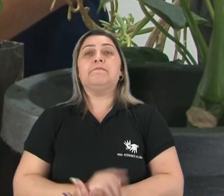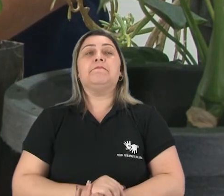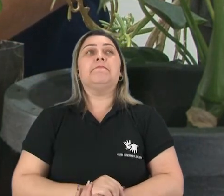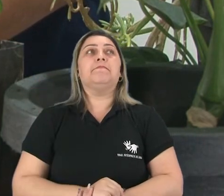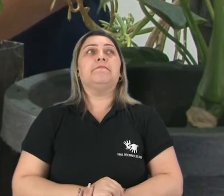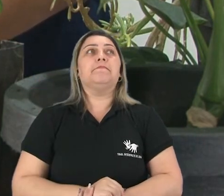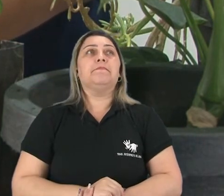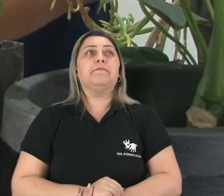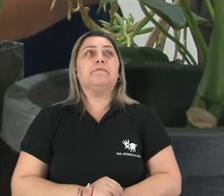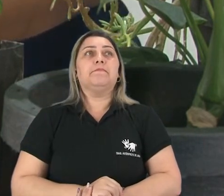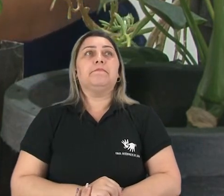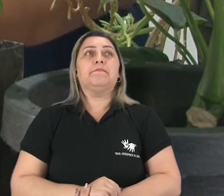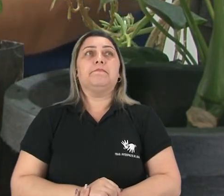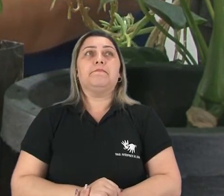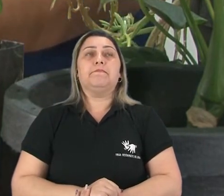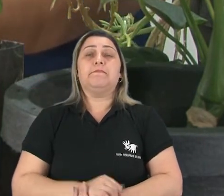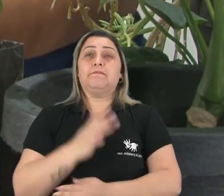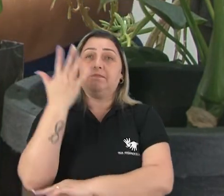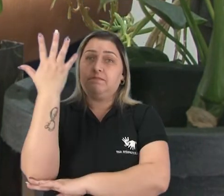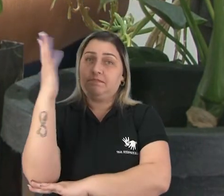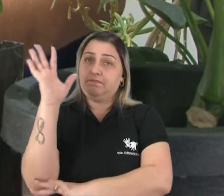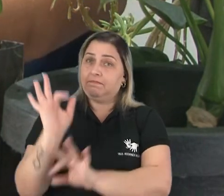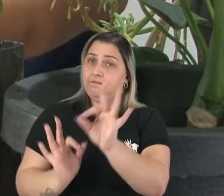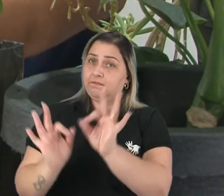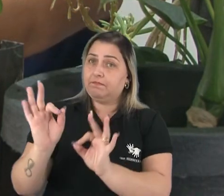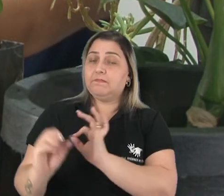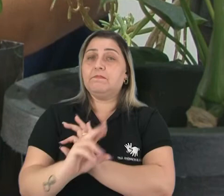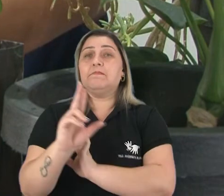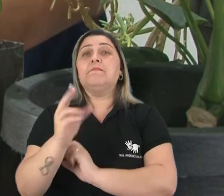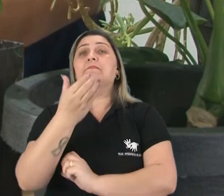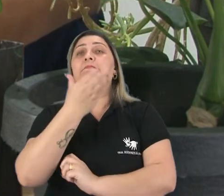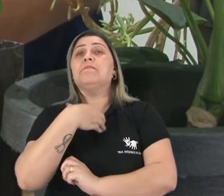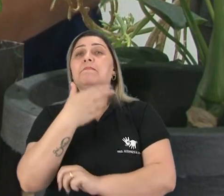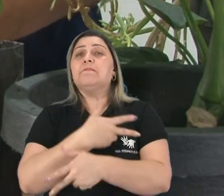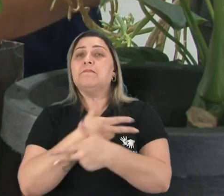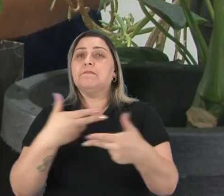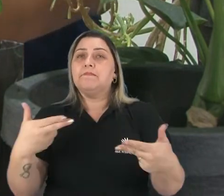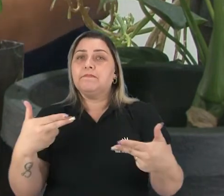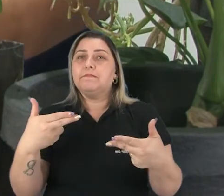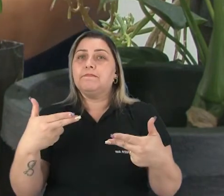Amora. Amora é uma planta ornamental ou frutífera?